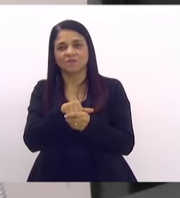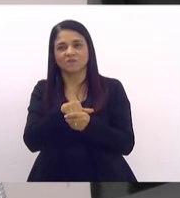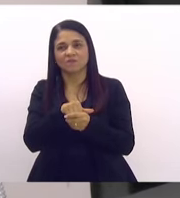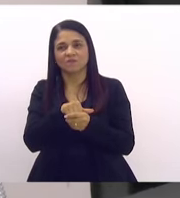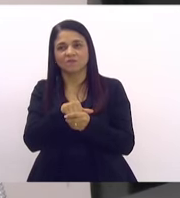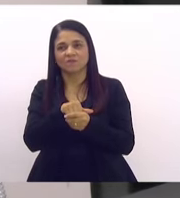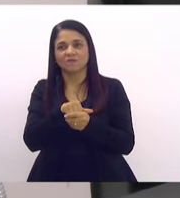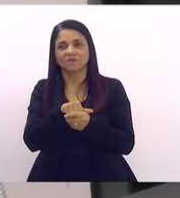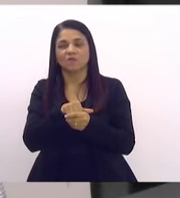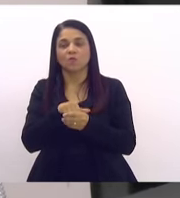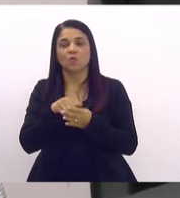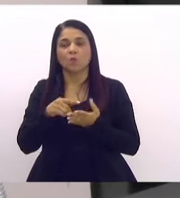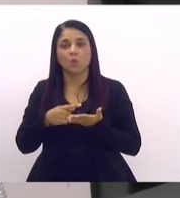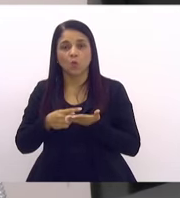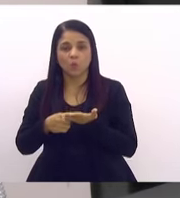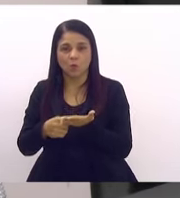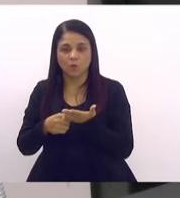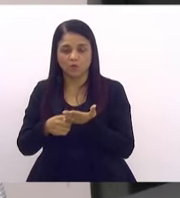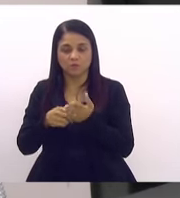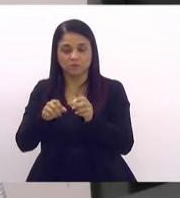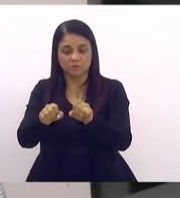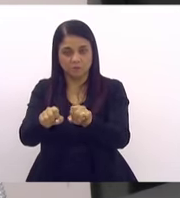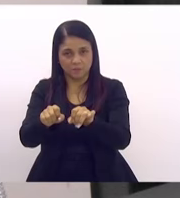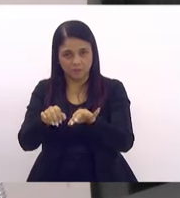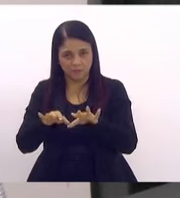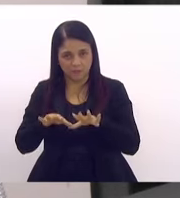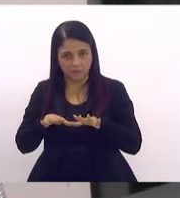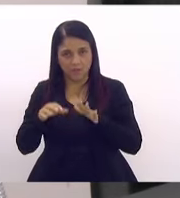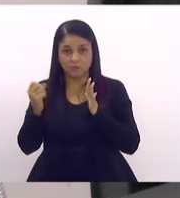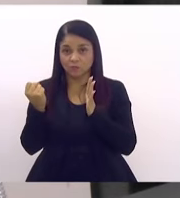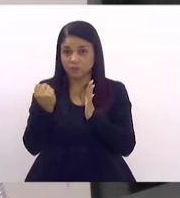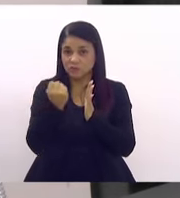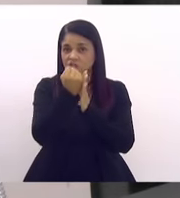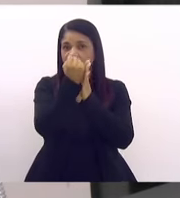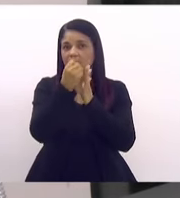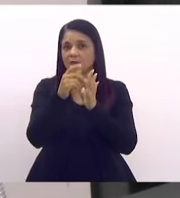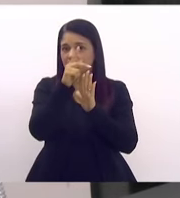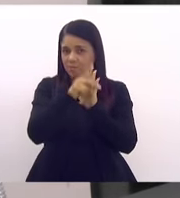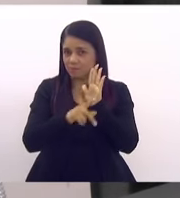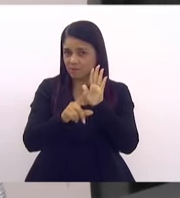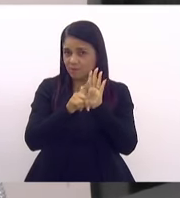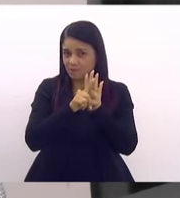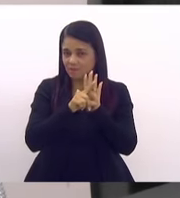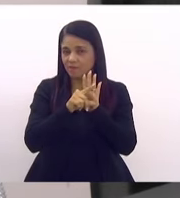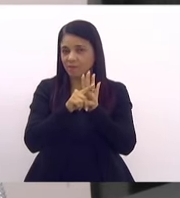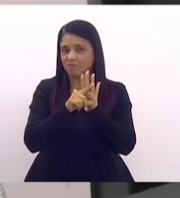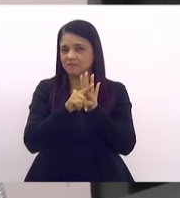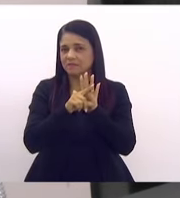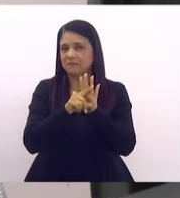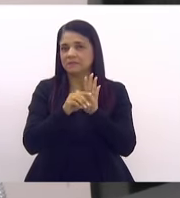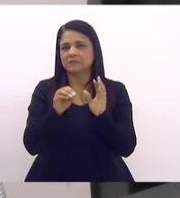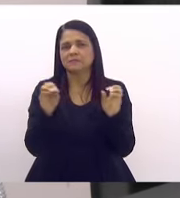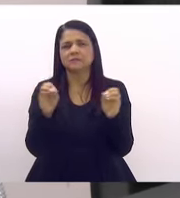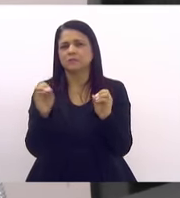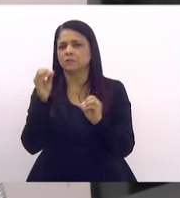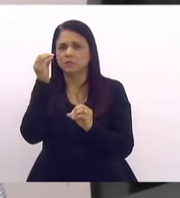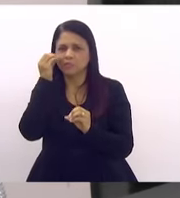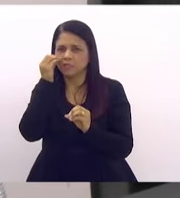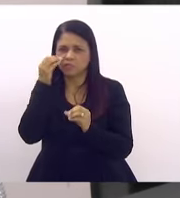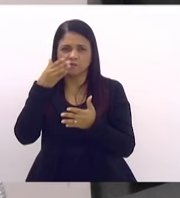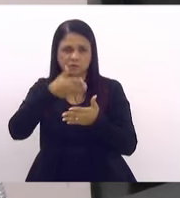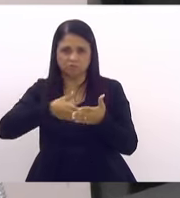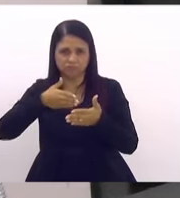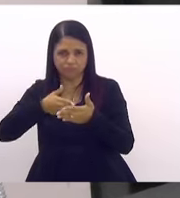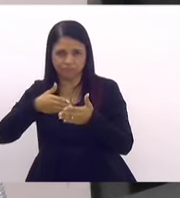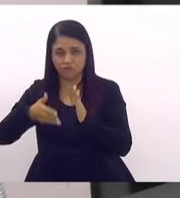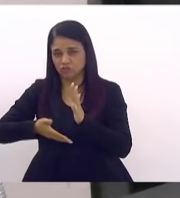fica o compromisso aqui a ser levado para o plenário do destaque, sem nenhum tipo de tentativa de interferência, de tirar